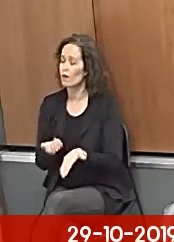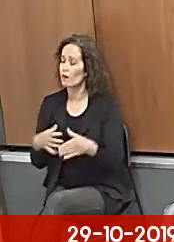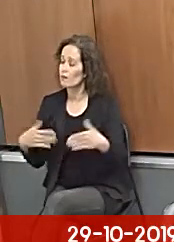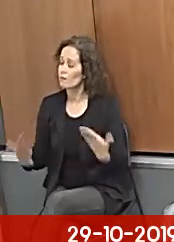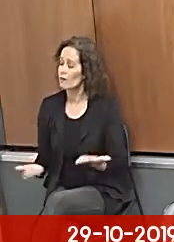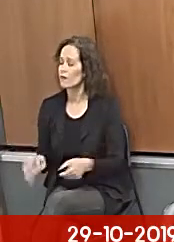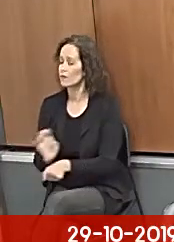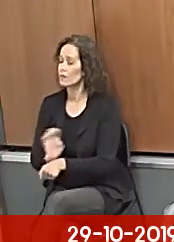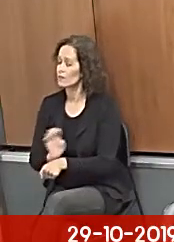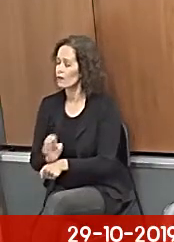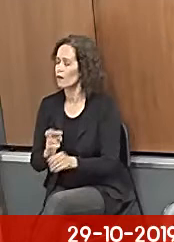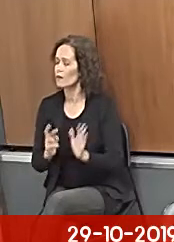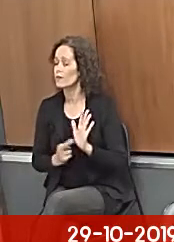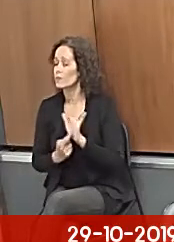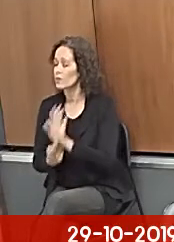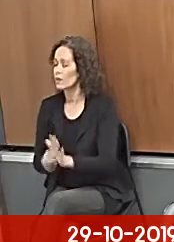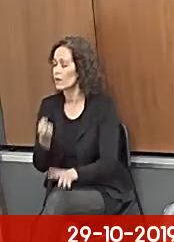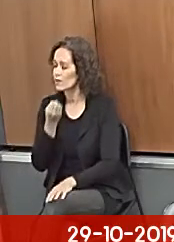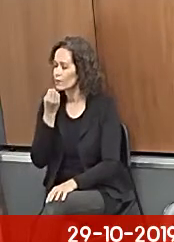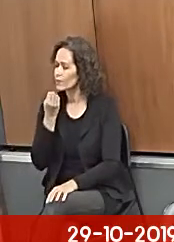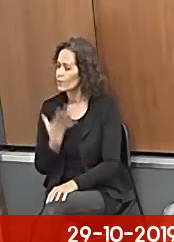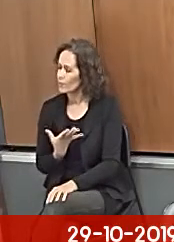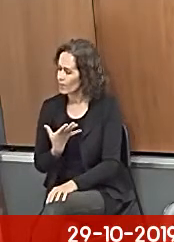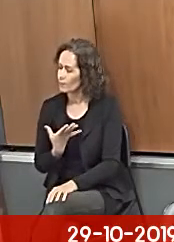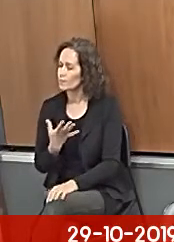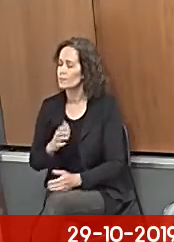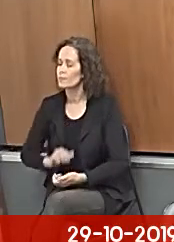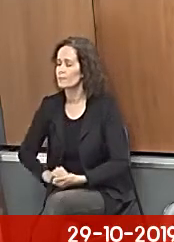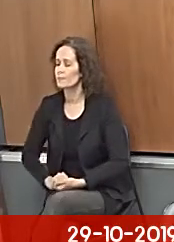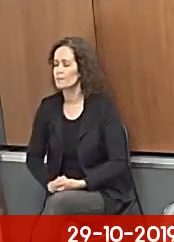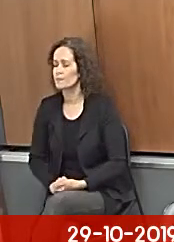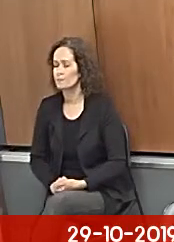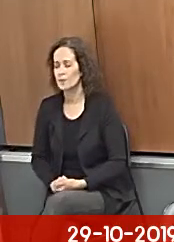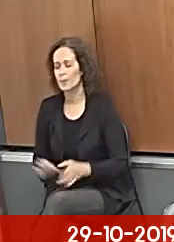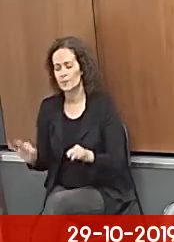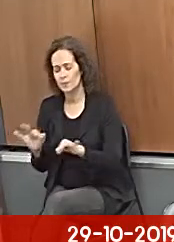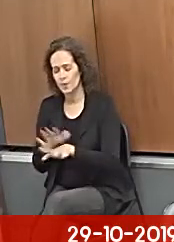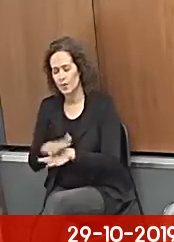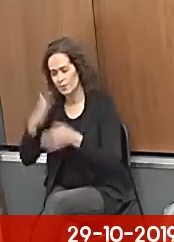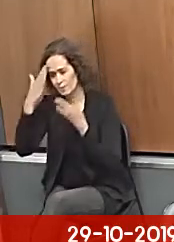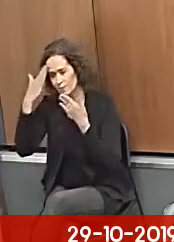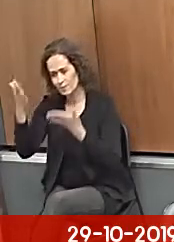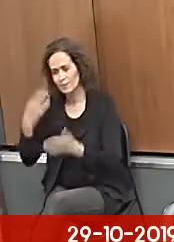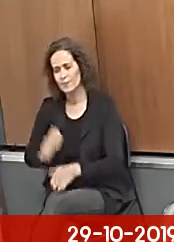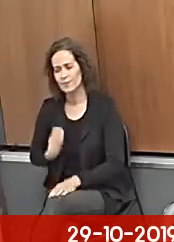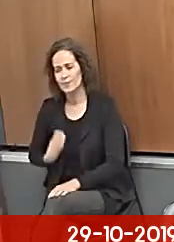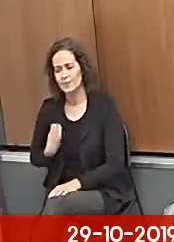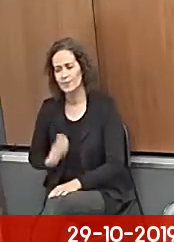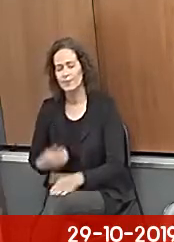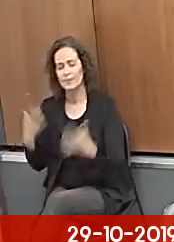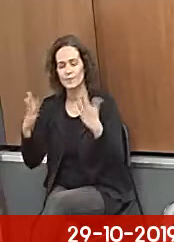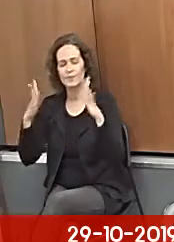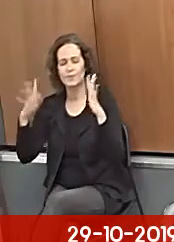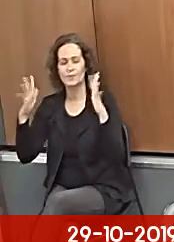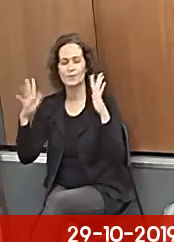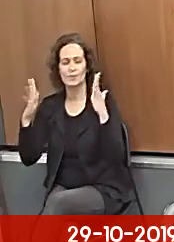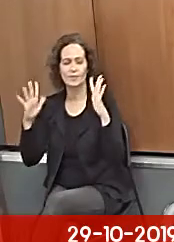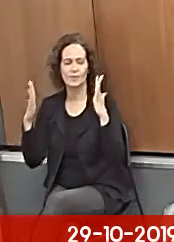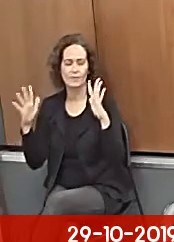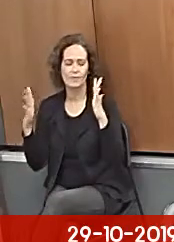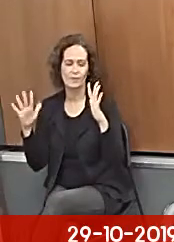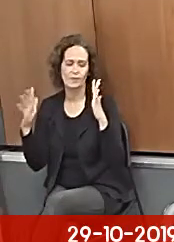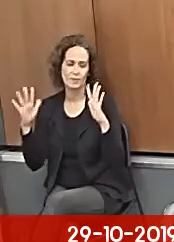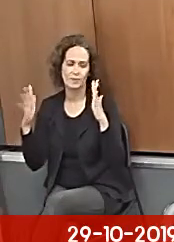está muito bem representado aqui através do Cláudio e da Alina, sabe? Então, é isso. Agradeço a participação. Parabéns. Tá bom?